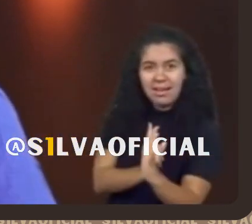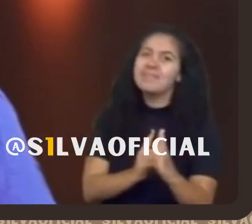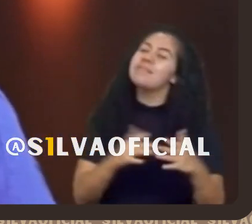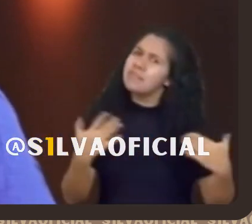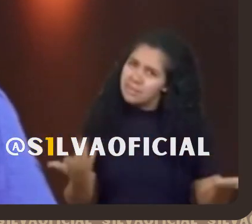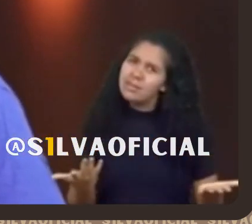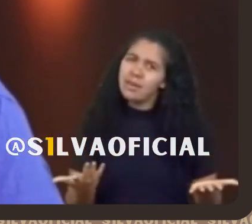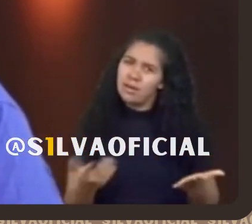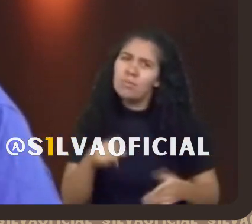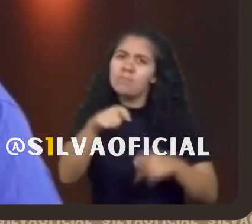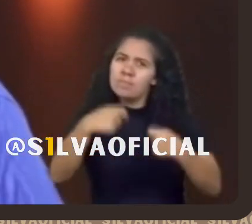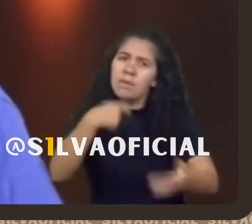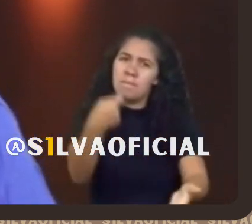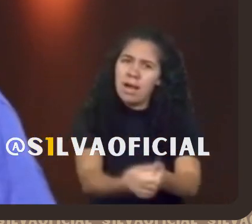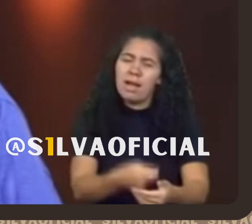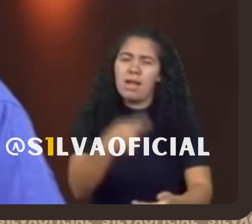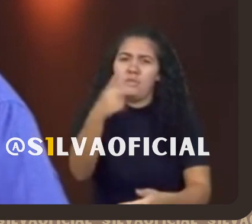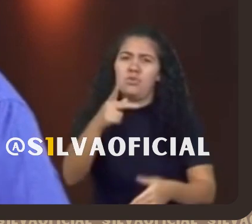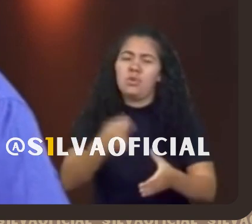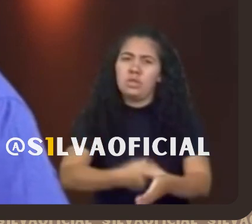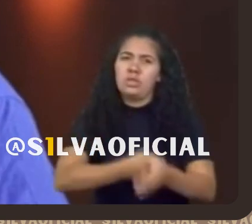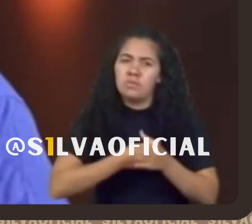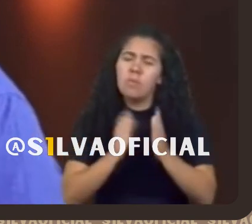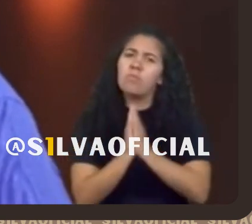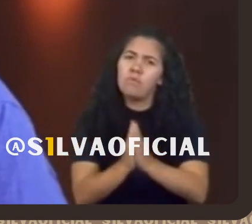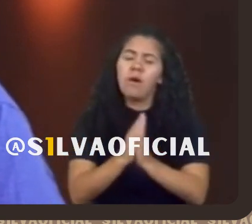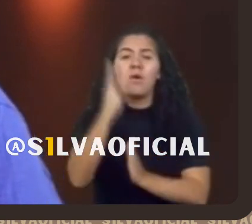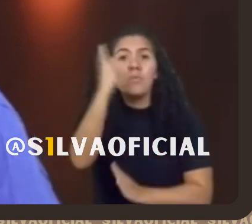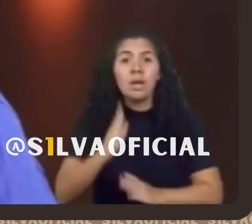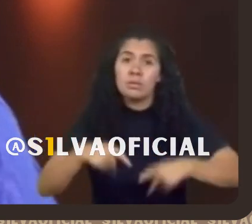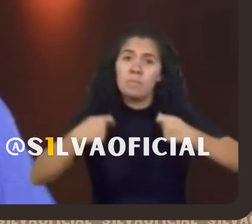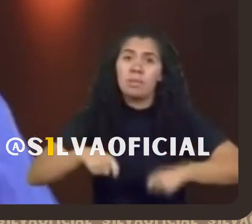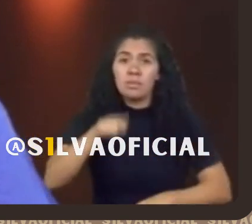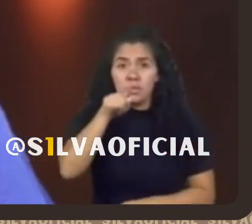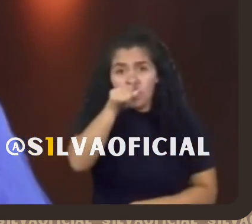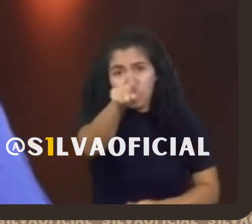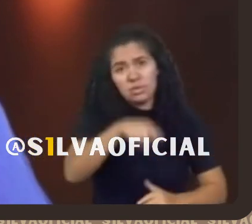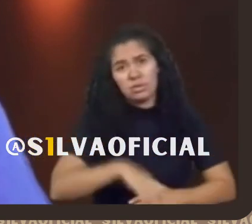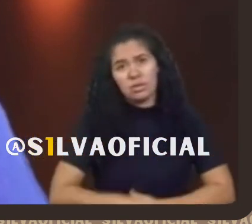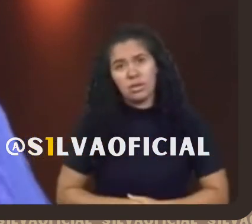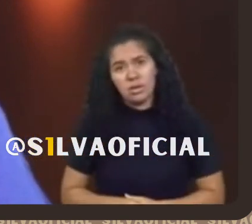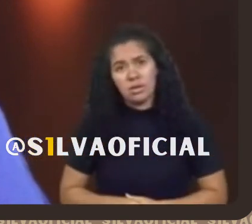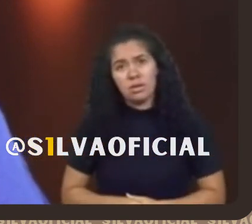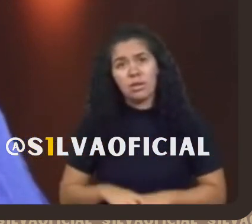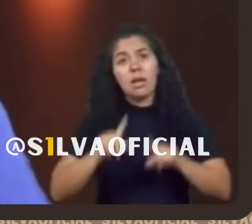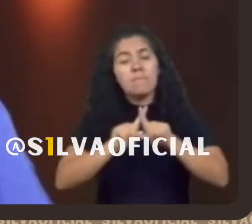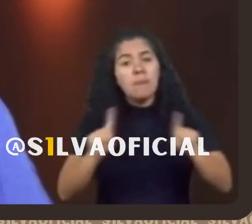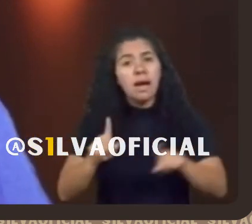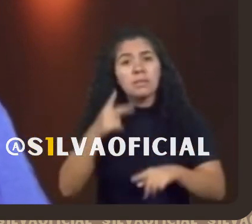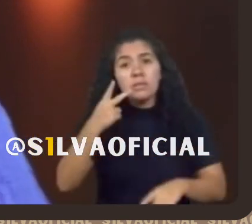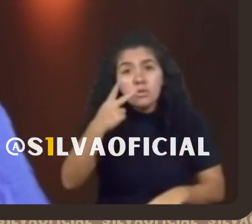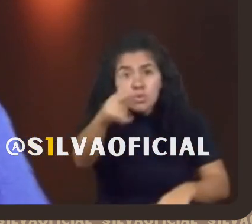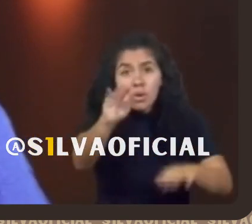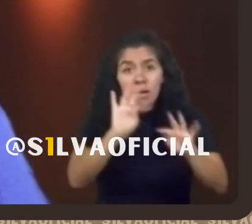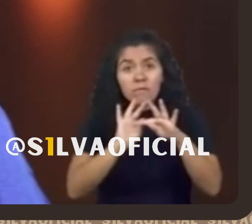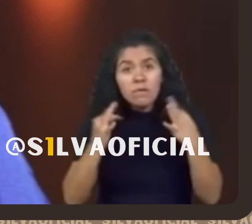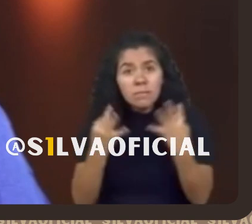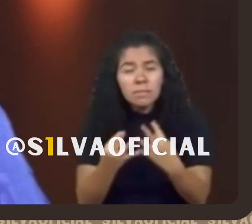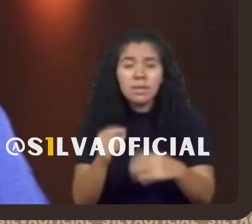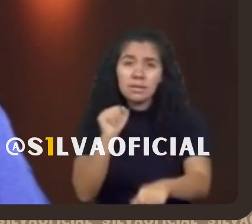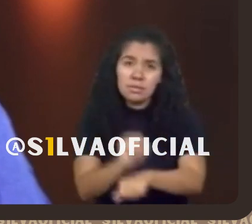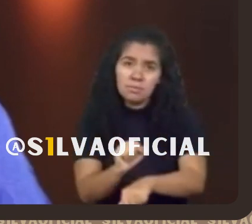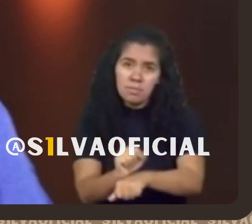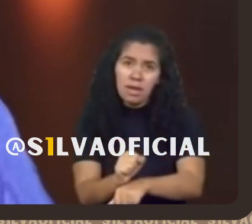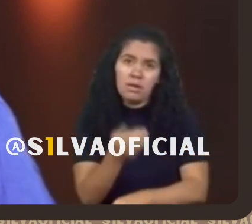por favor O Brasil precisa de você mais do que o Brasil a sua família espera isso de